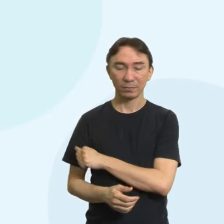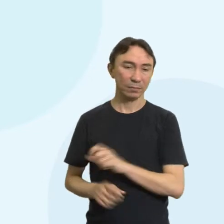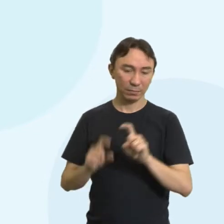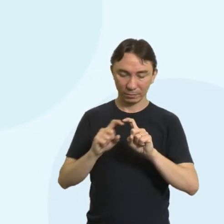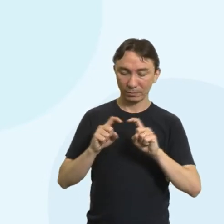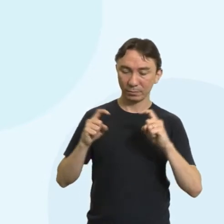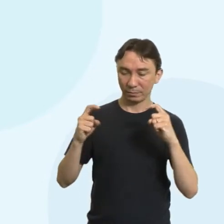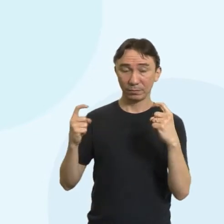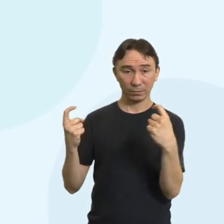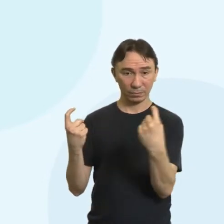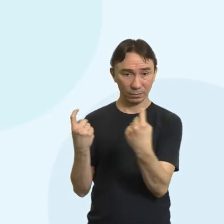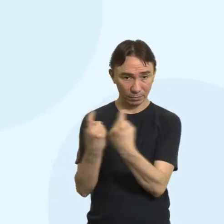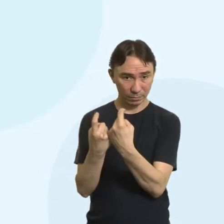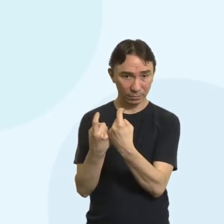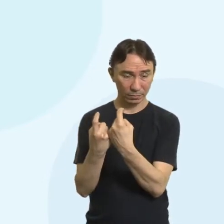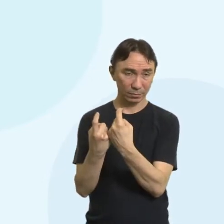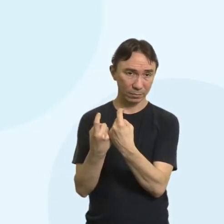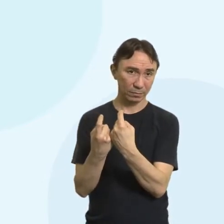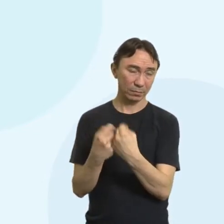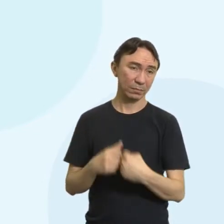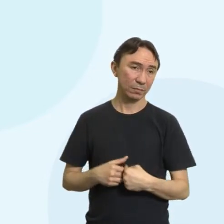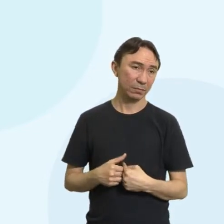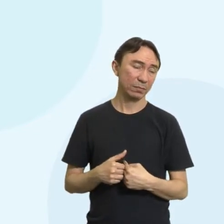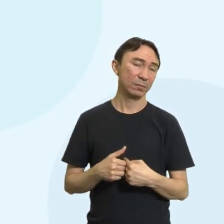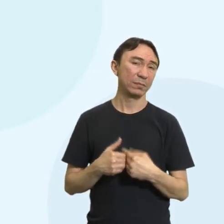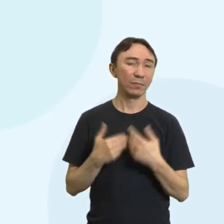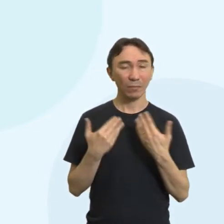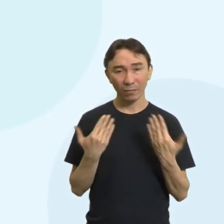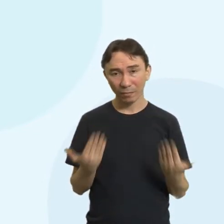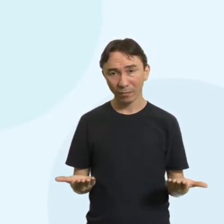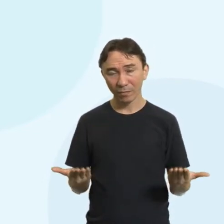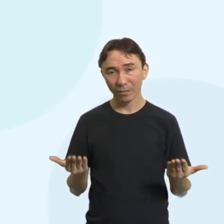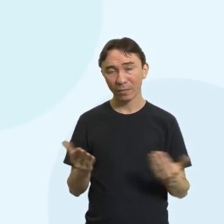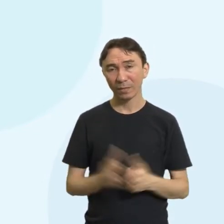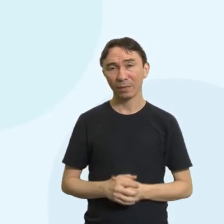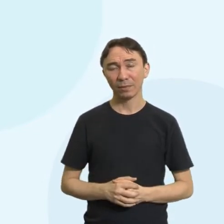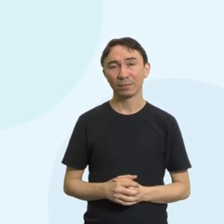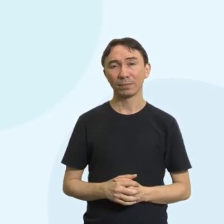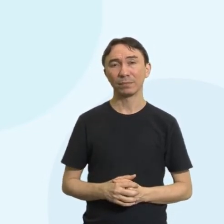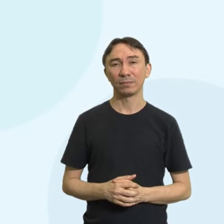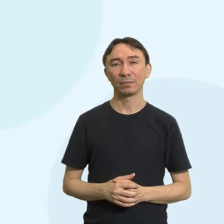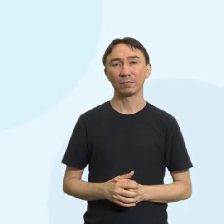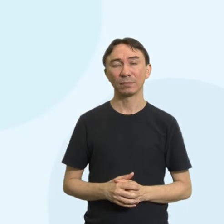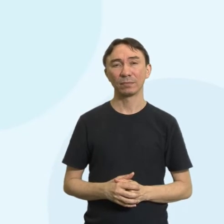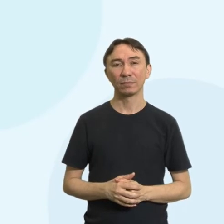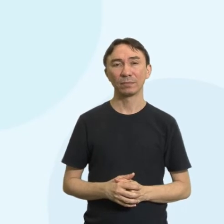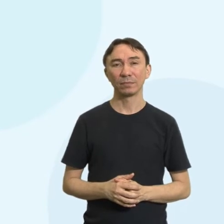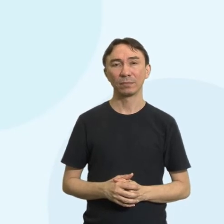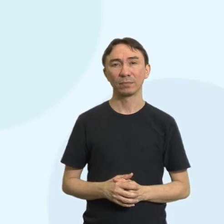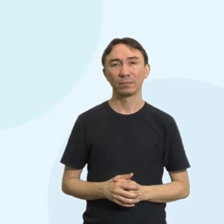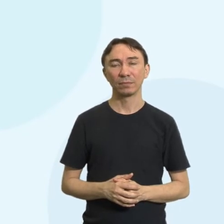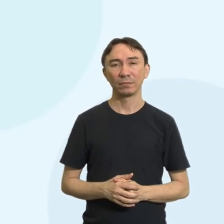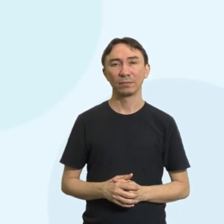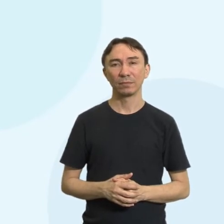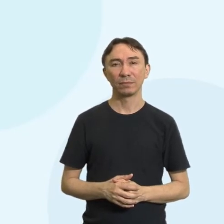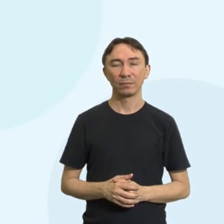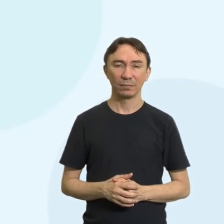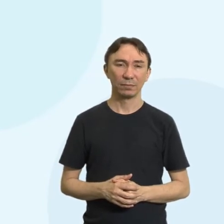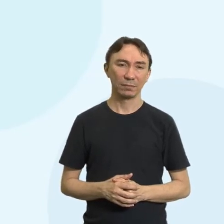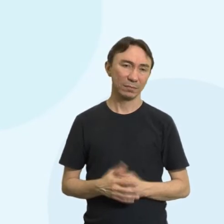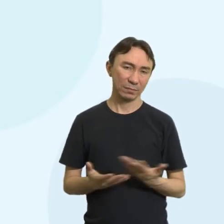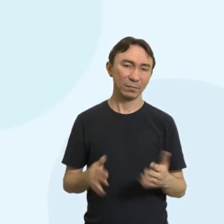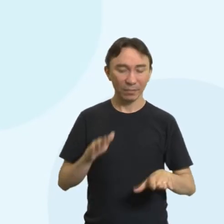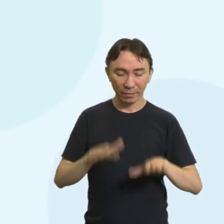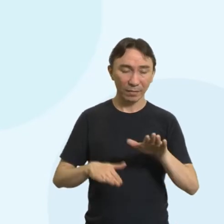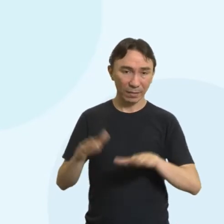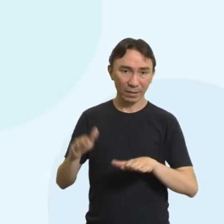forma como eles melhores estiverem ali, porque a gente sabe que muitas vezes